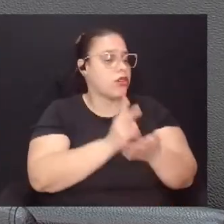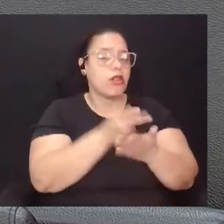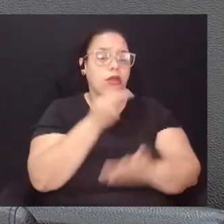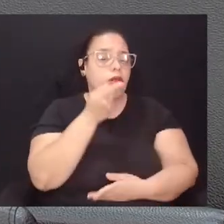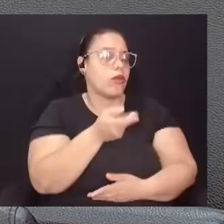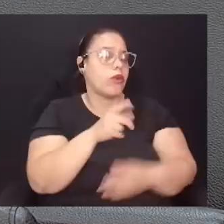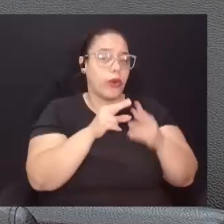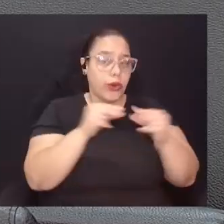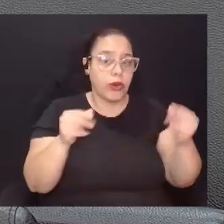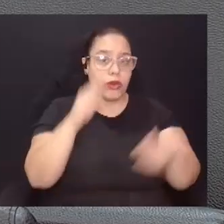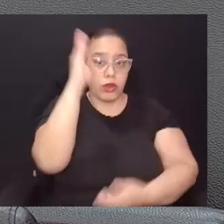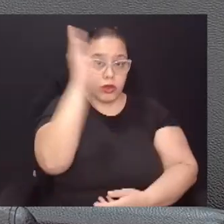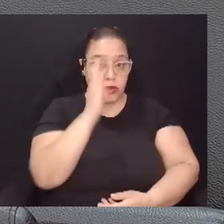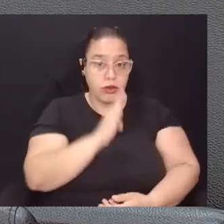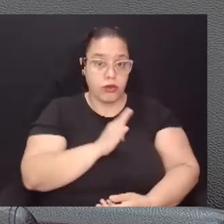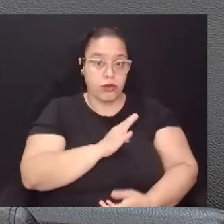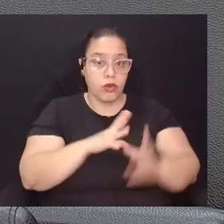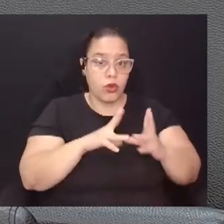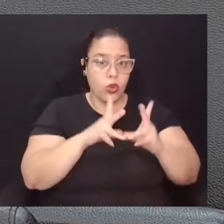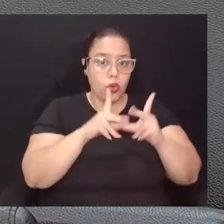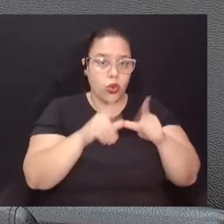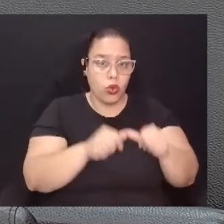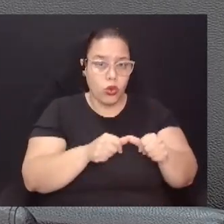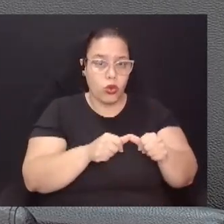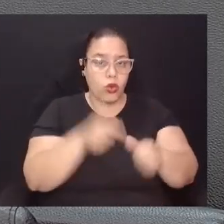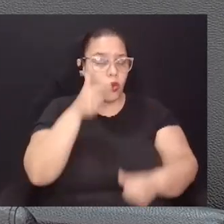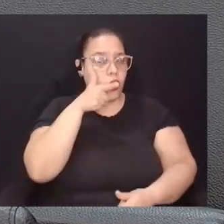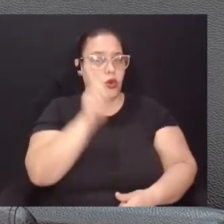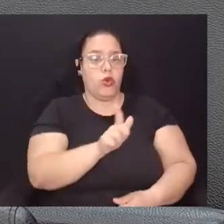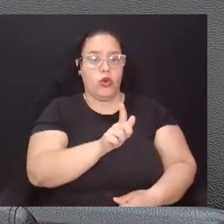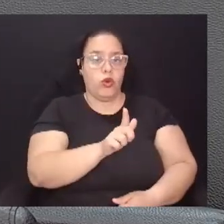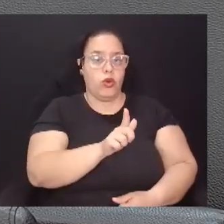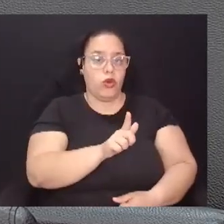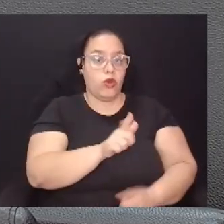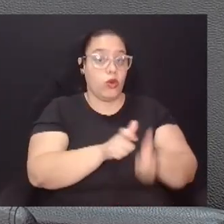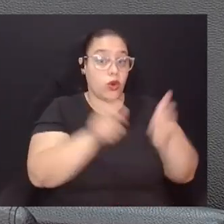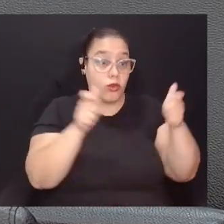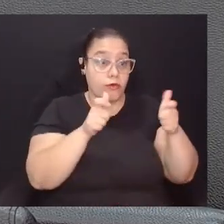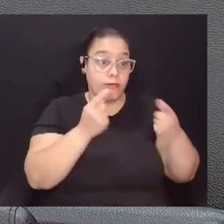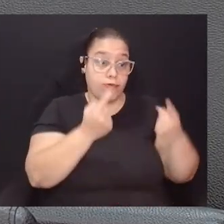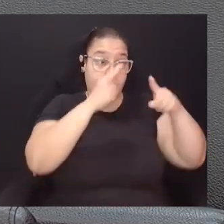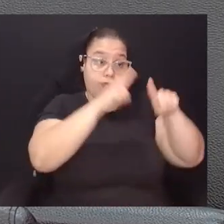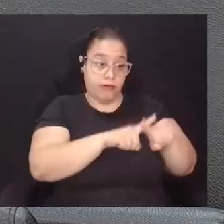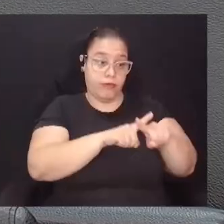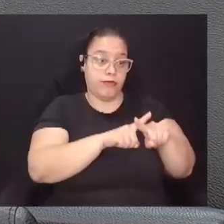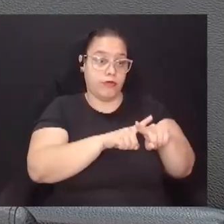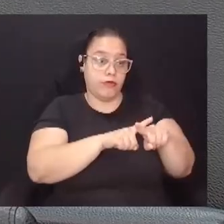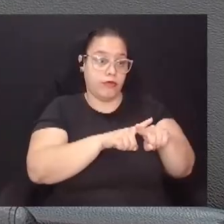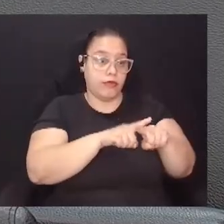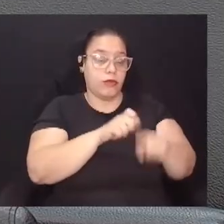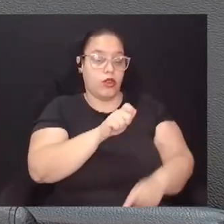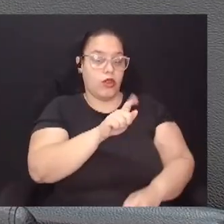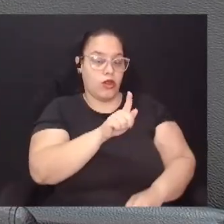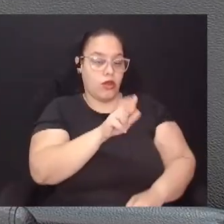sempre fala, né, que o solo brasileiro, né, que tudo produz, né, que sempre consegue ali ser um dos maiores competidores quando a gente fala